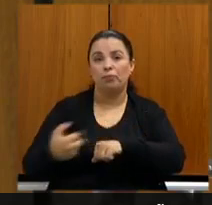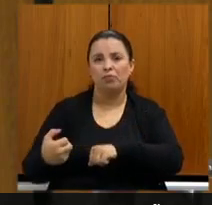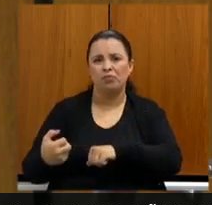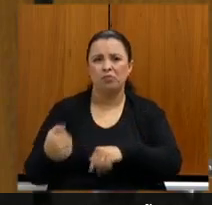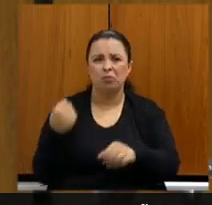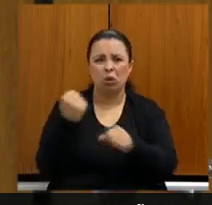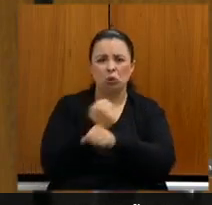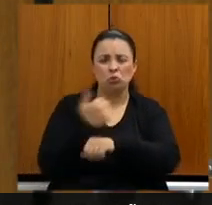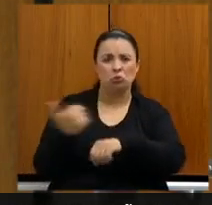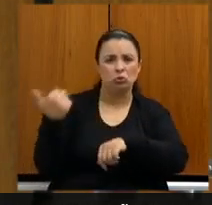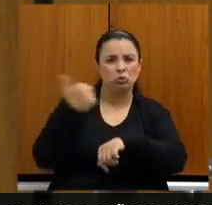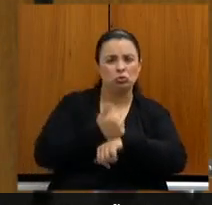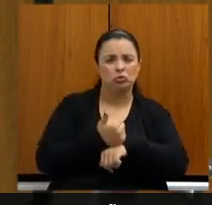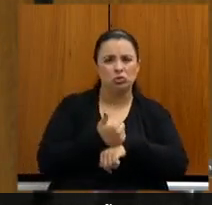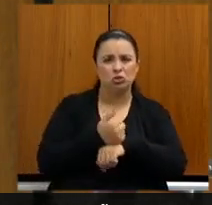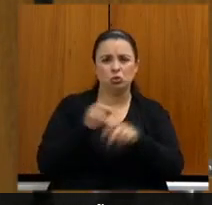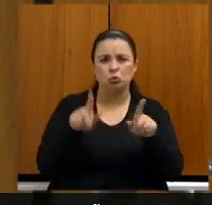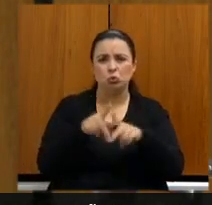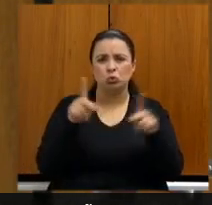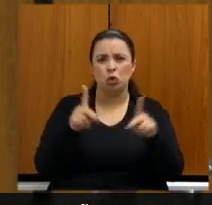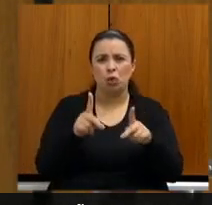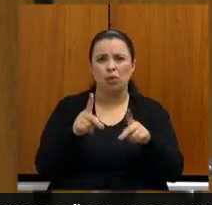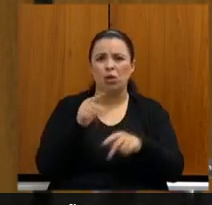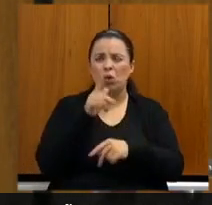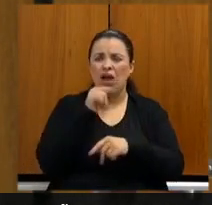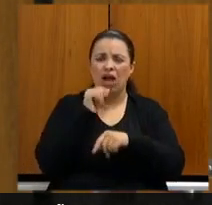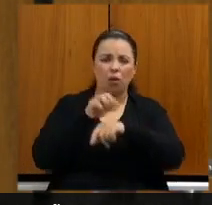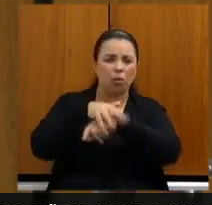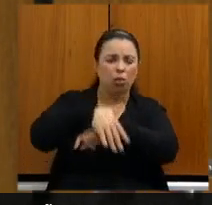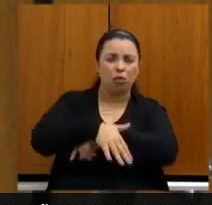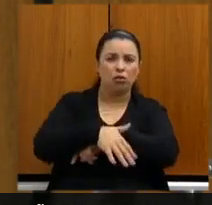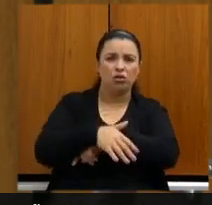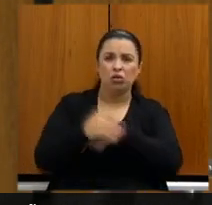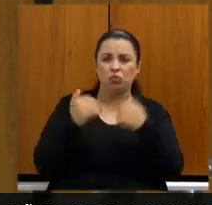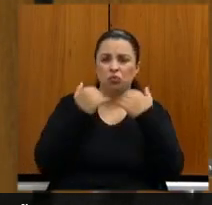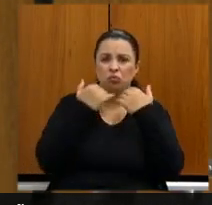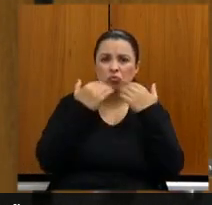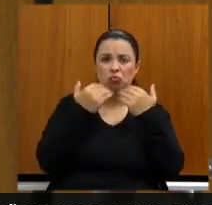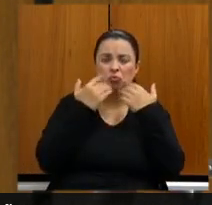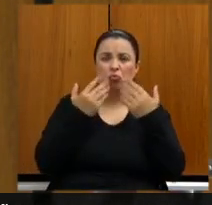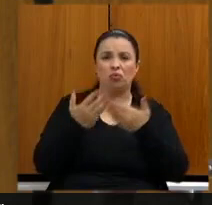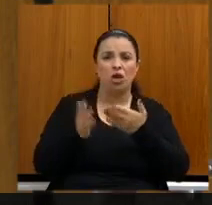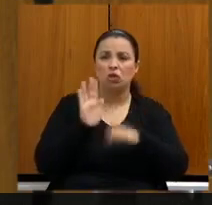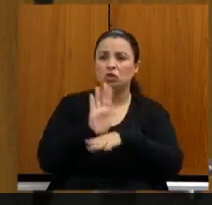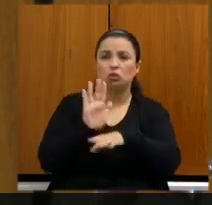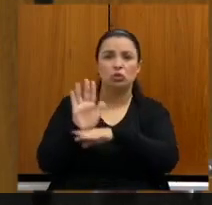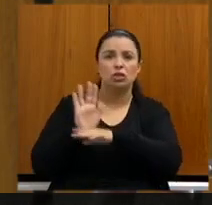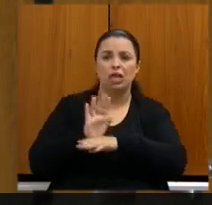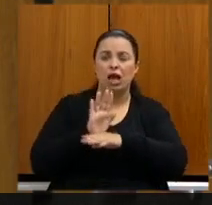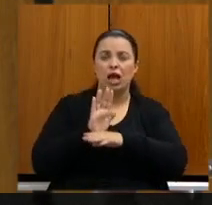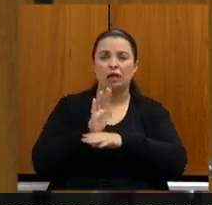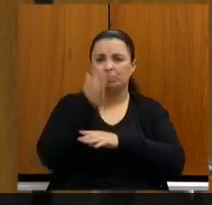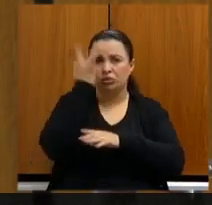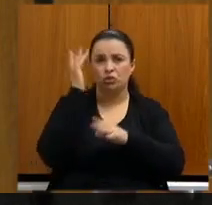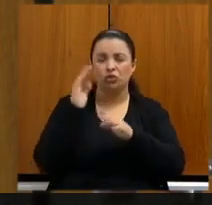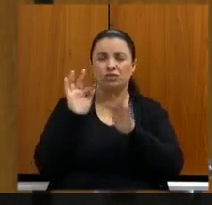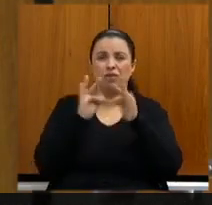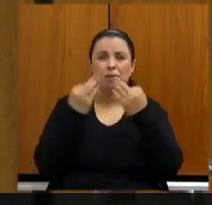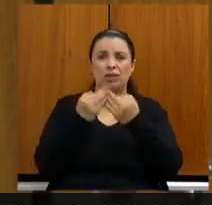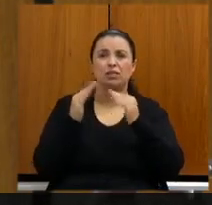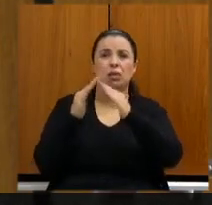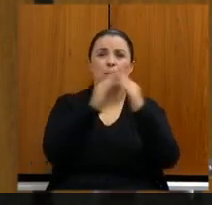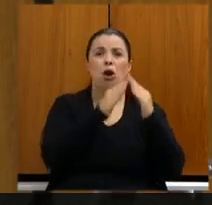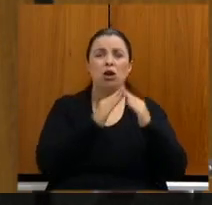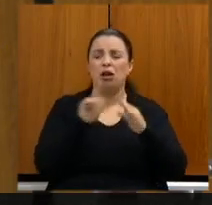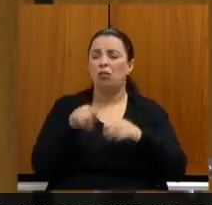população é pobre daquela cidade daquela região Então o que a gente enxerga é que a gente precisa dialogar mais é que as